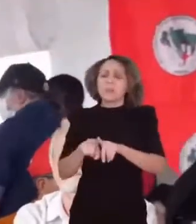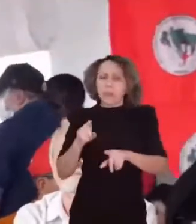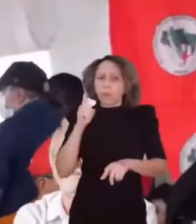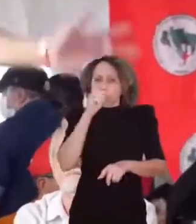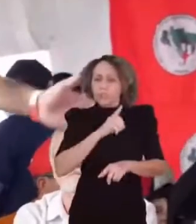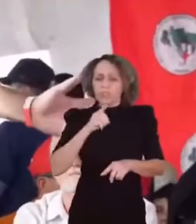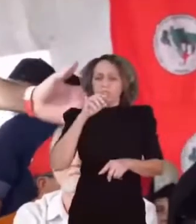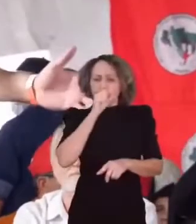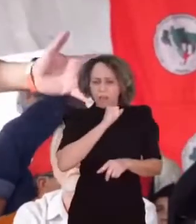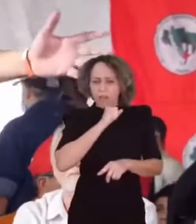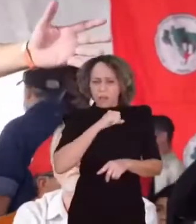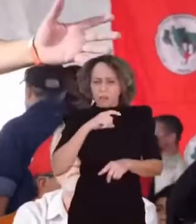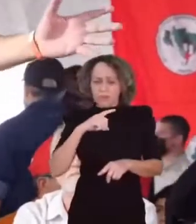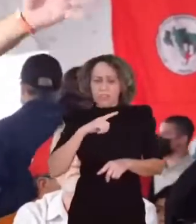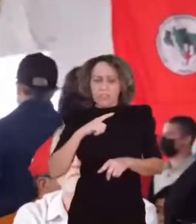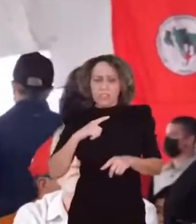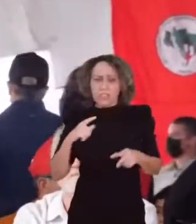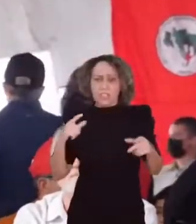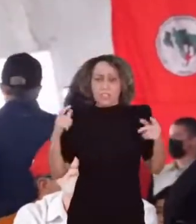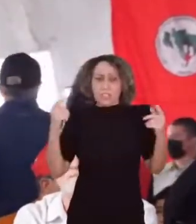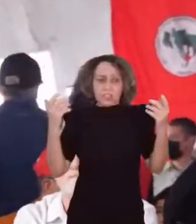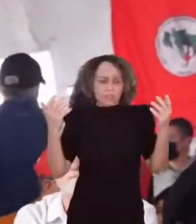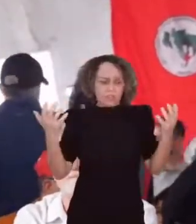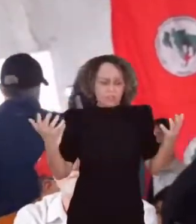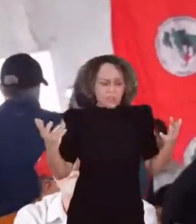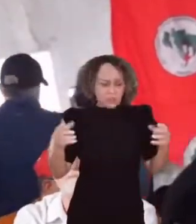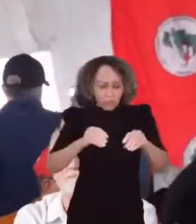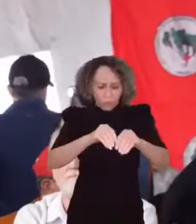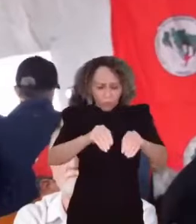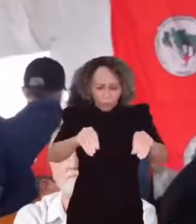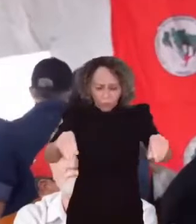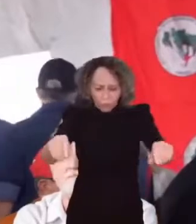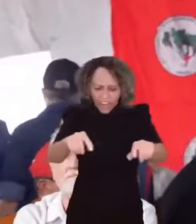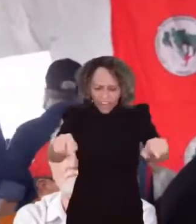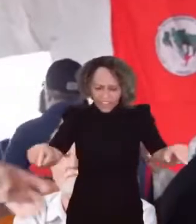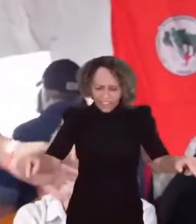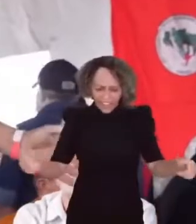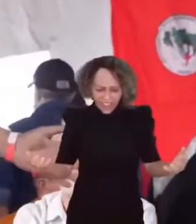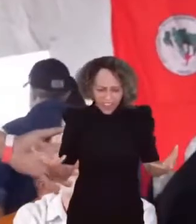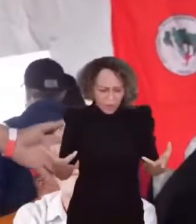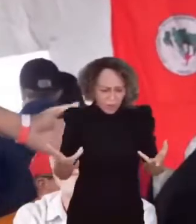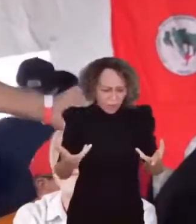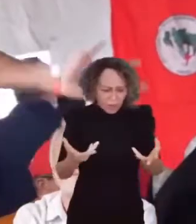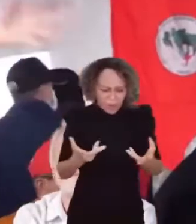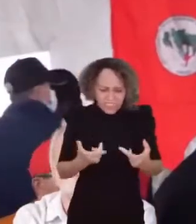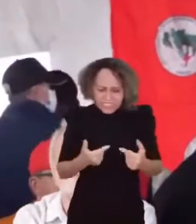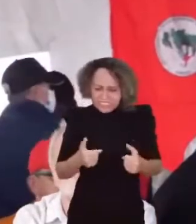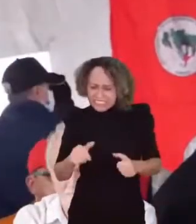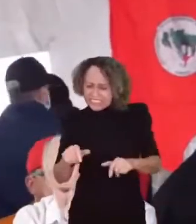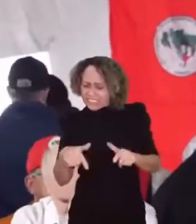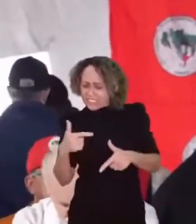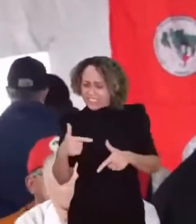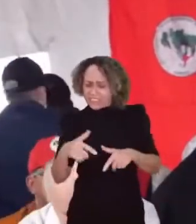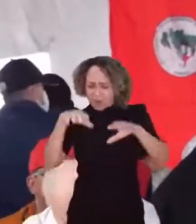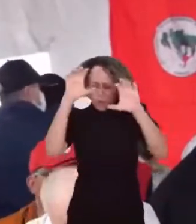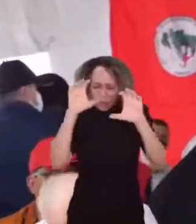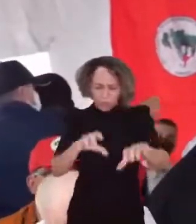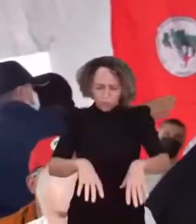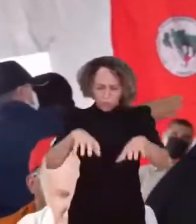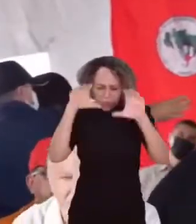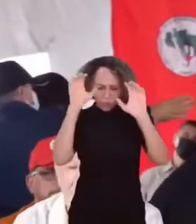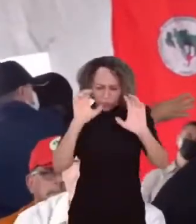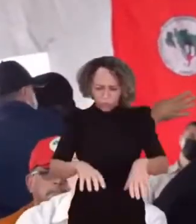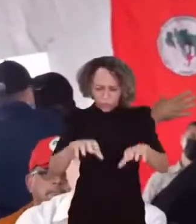terra lavrada, e choveu. E nesse sábado foi semeada a semente.